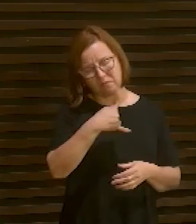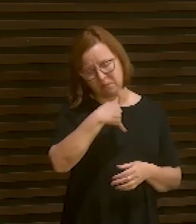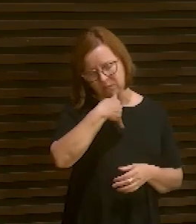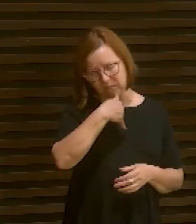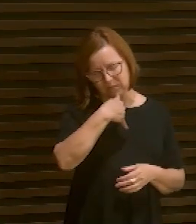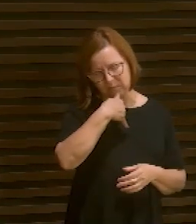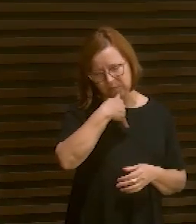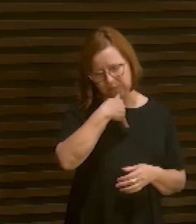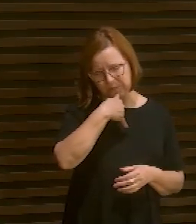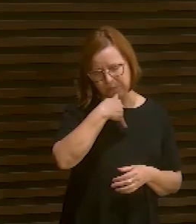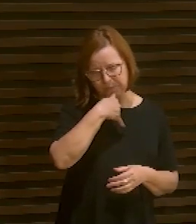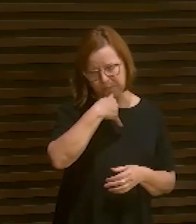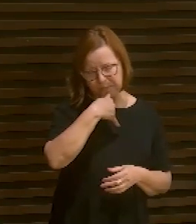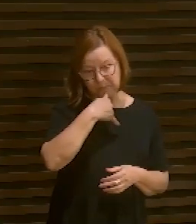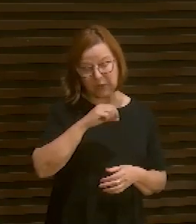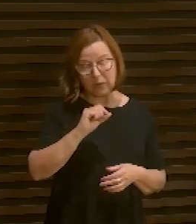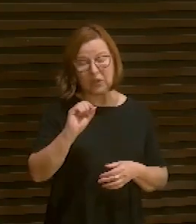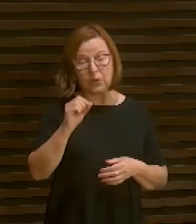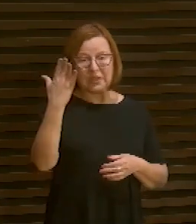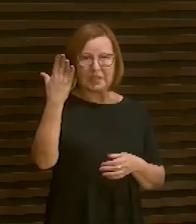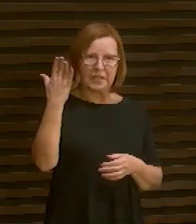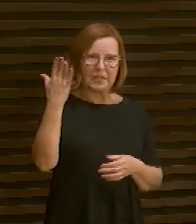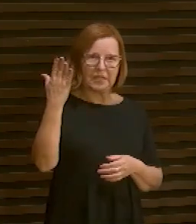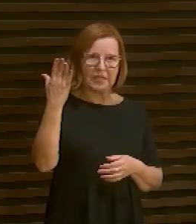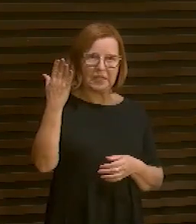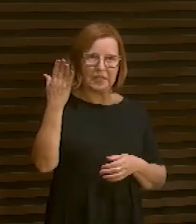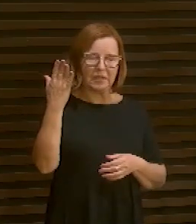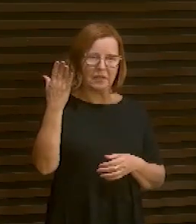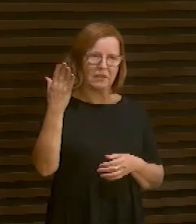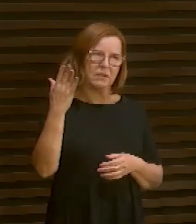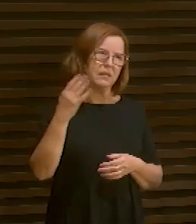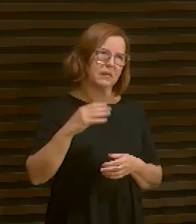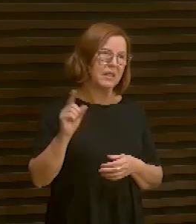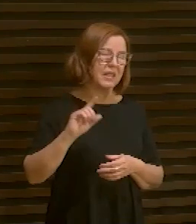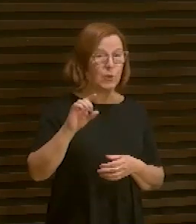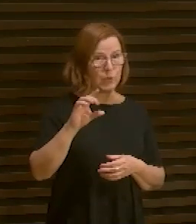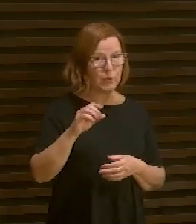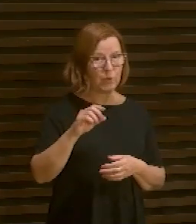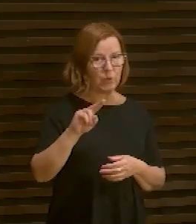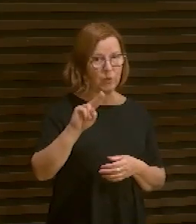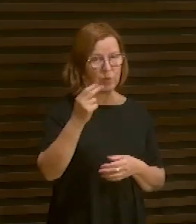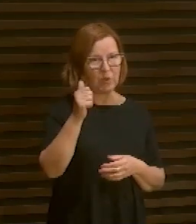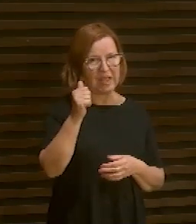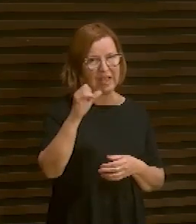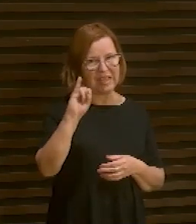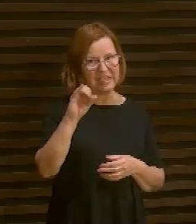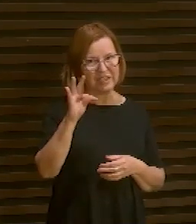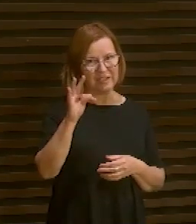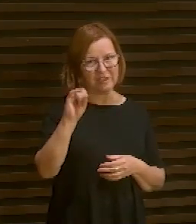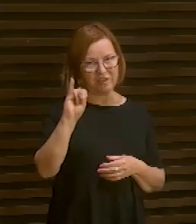tristes do que está acontecendo lá, mas não está acontecendo só lá.